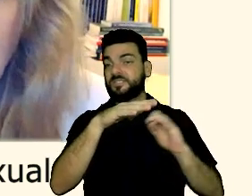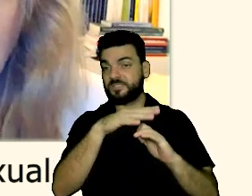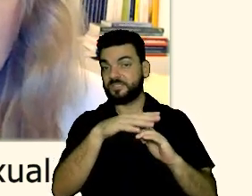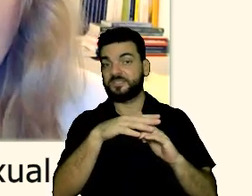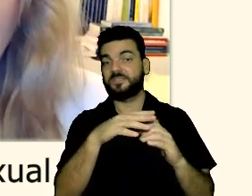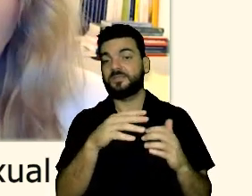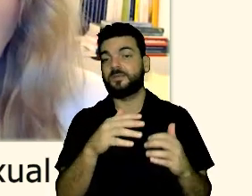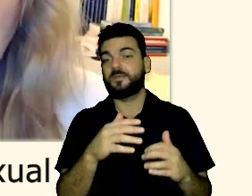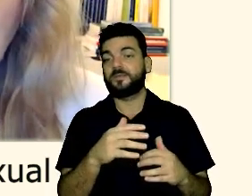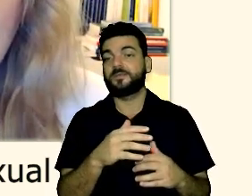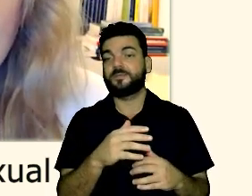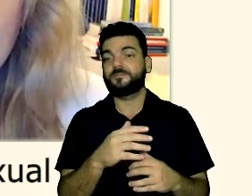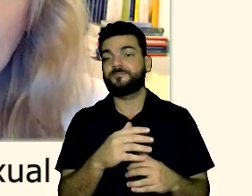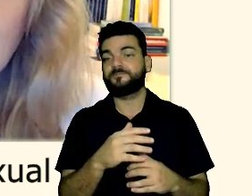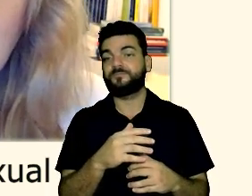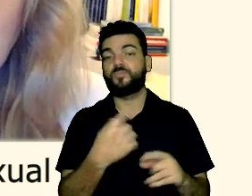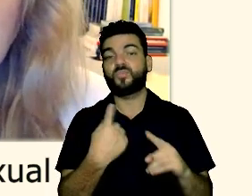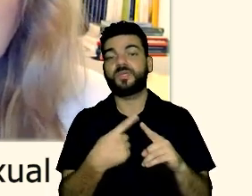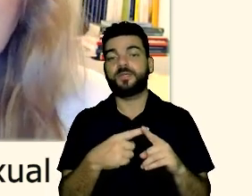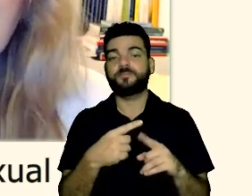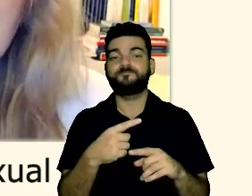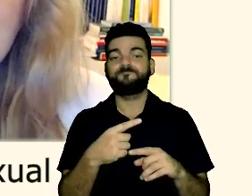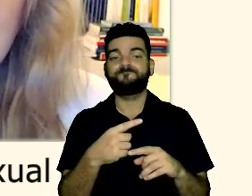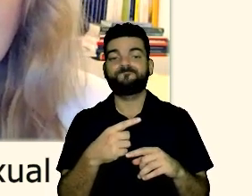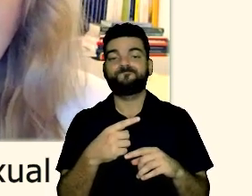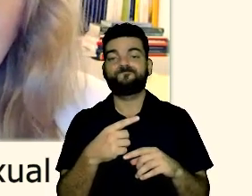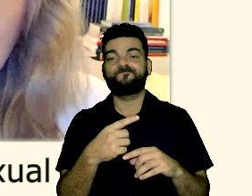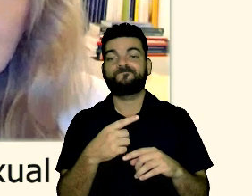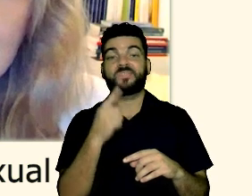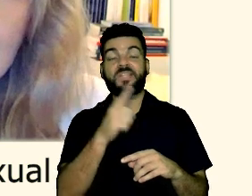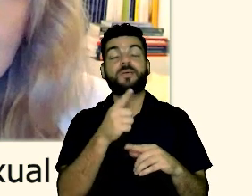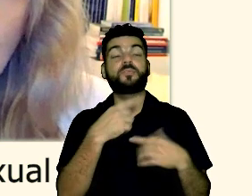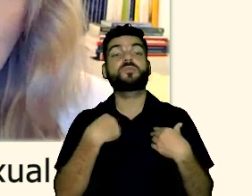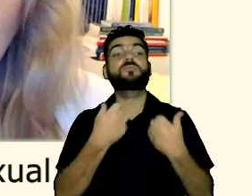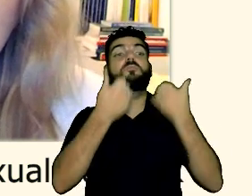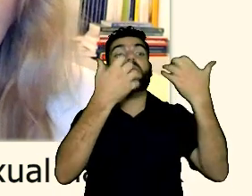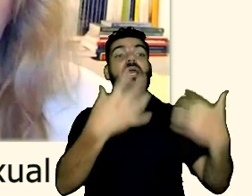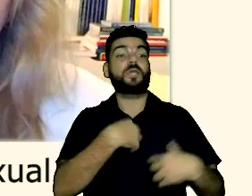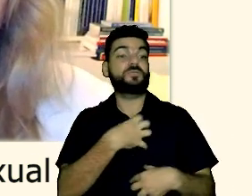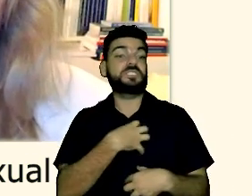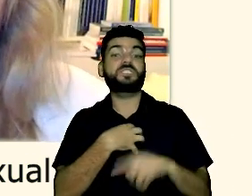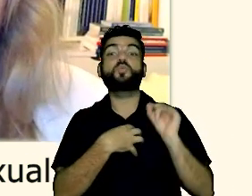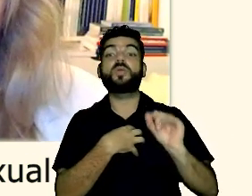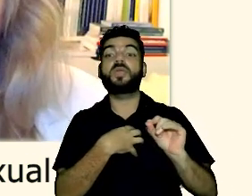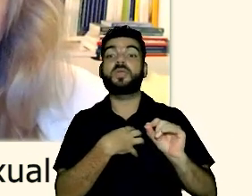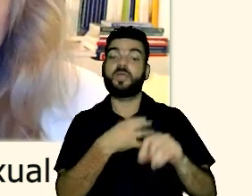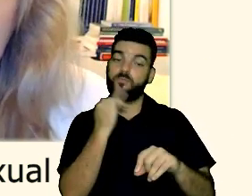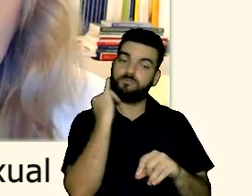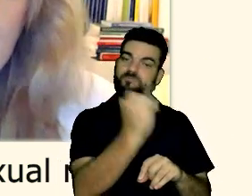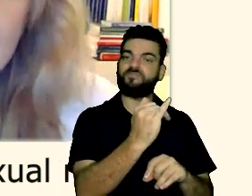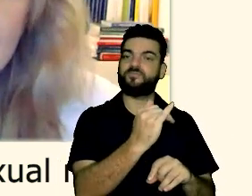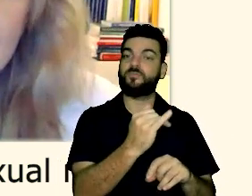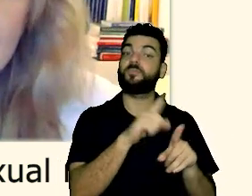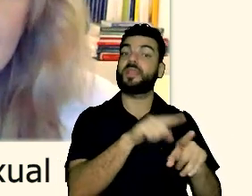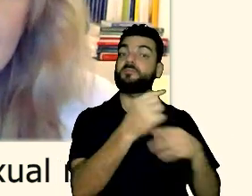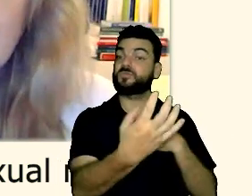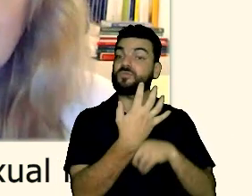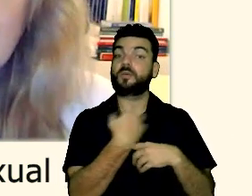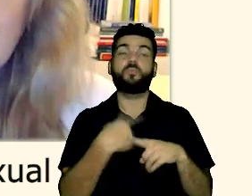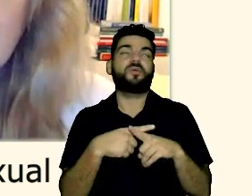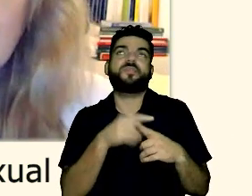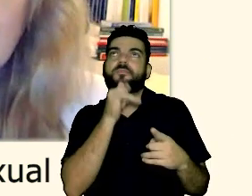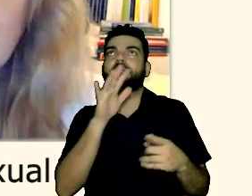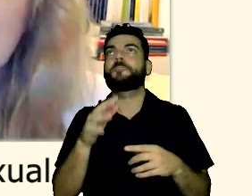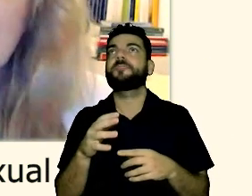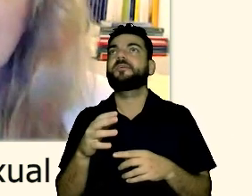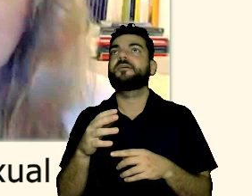um exemplo, como uma área, um dispositivo dentro da organização formal, vamos dizer assim, onde